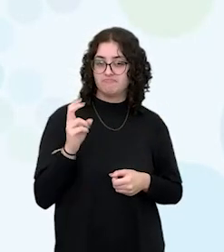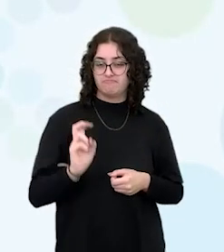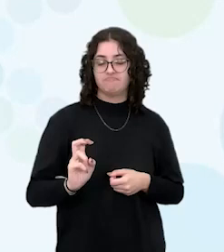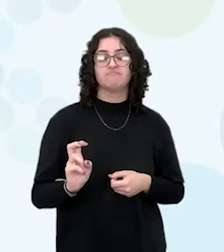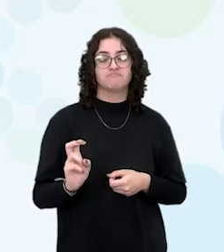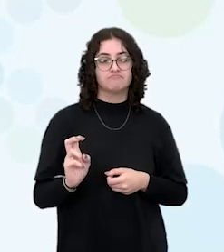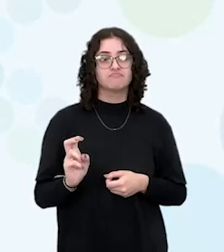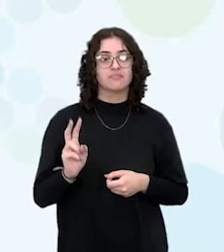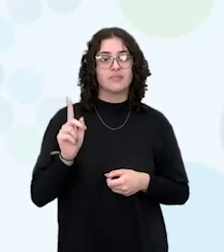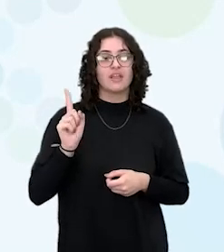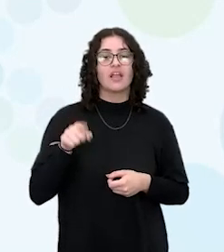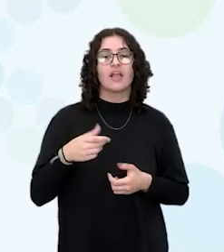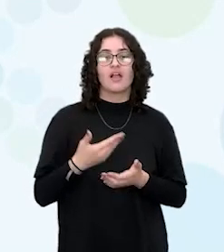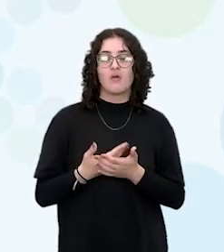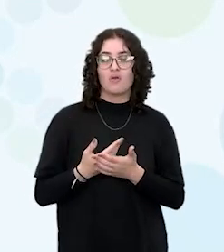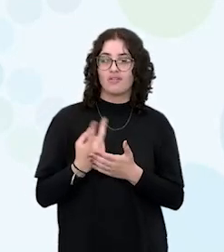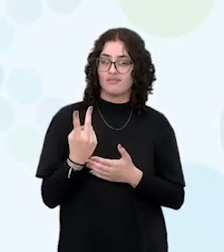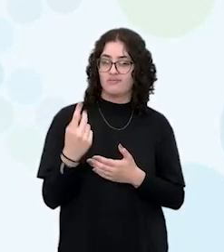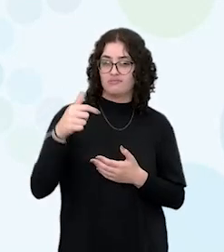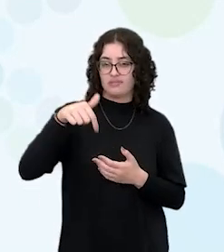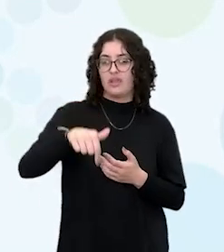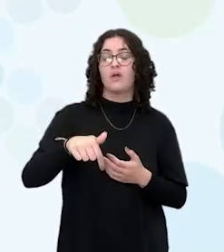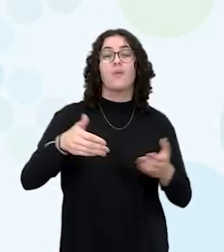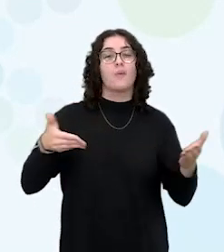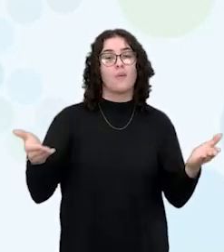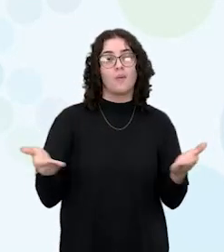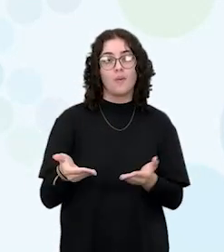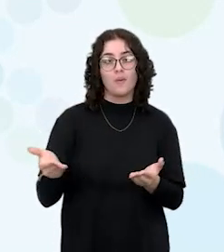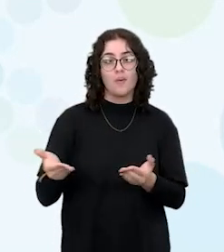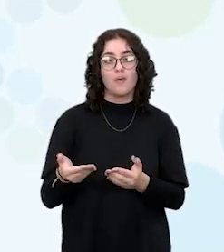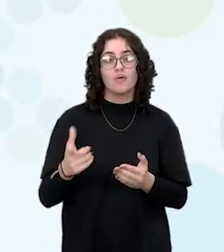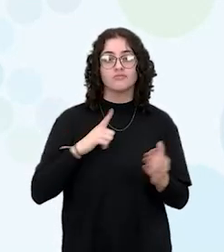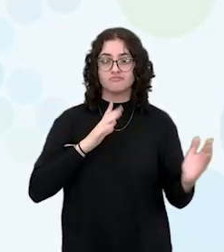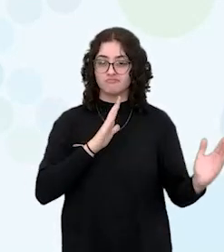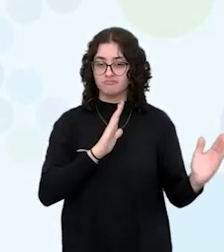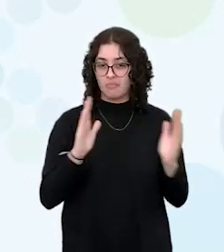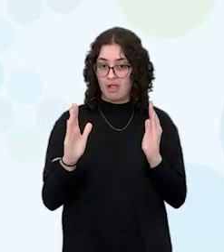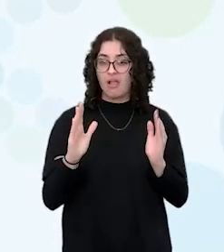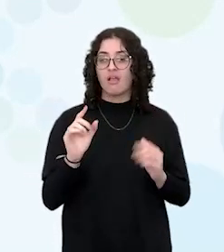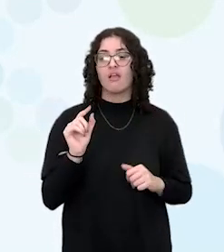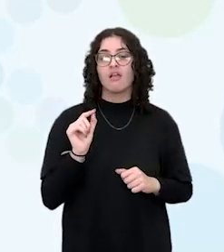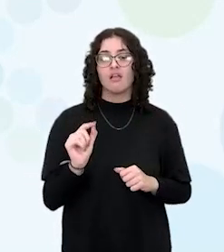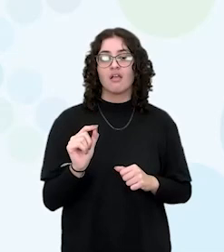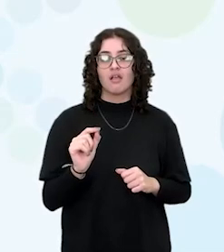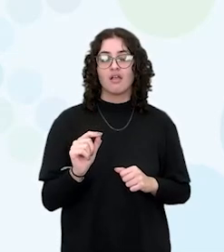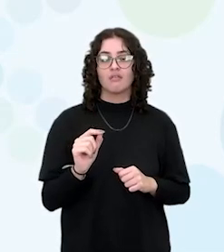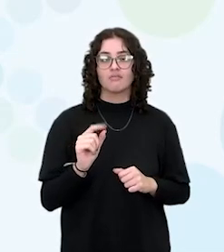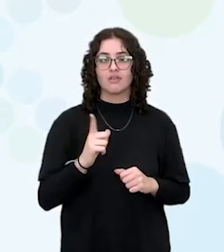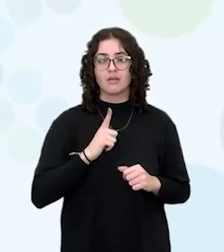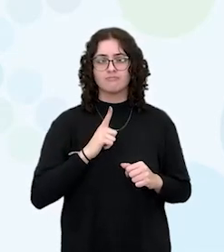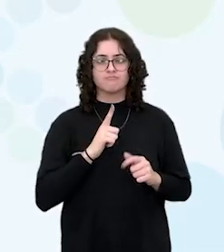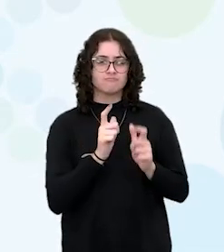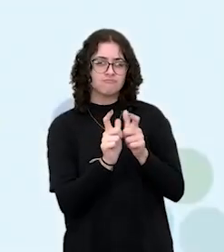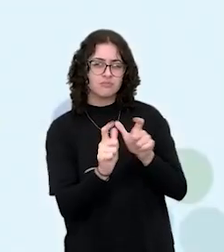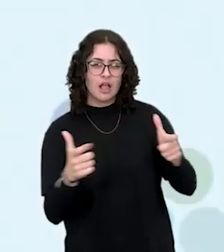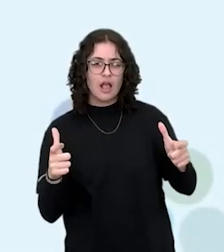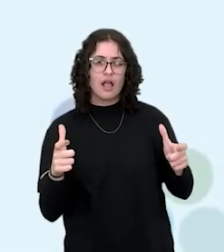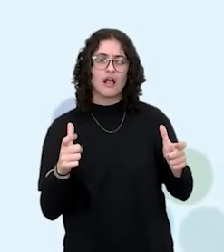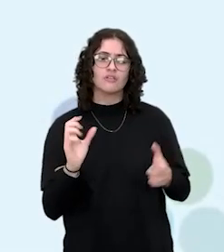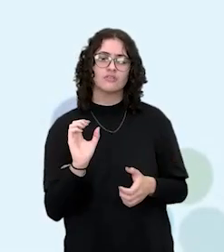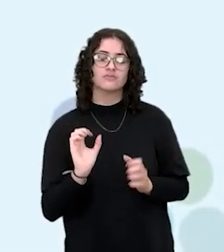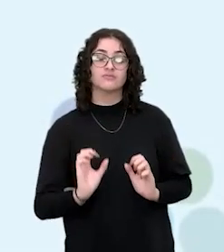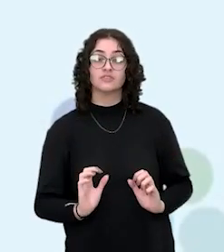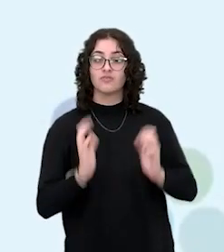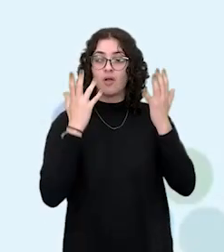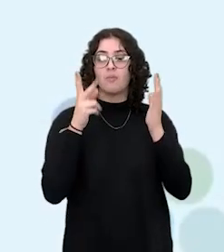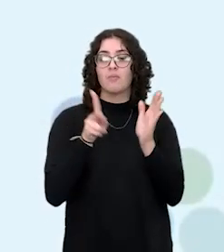é a 27ª aula, e hoje é a primeira parte dos grandes festivais de cinema. A